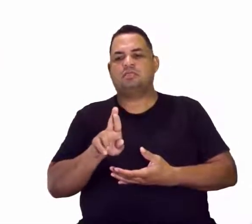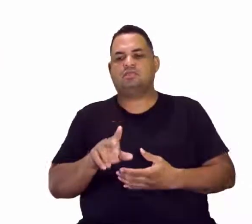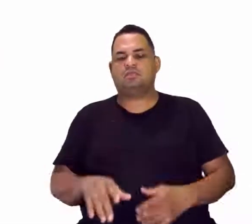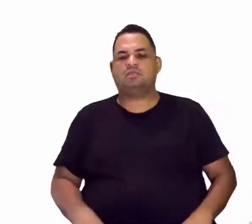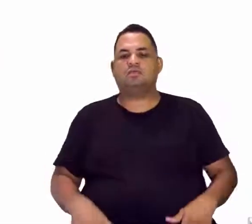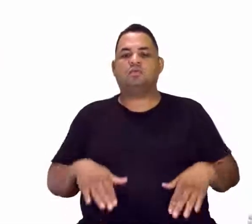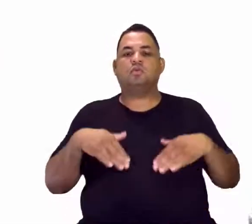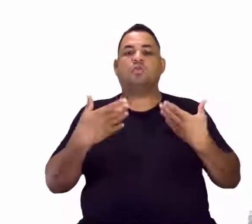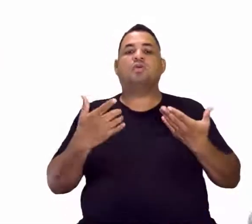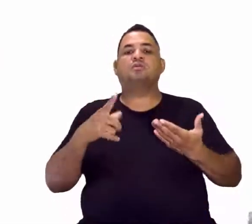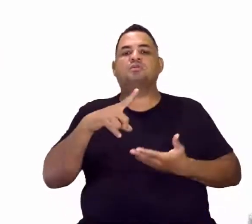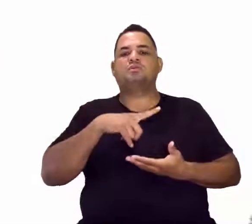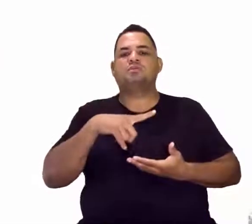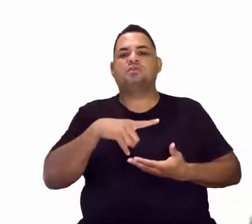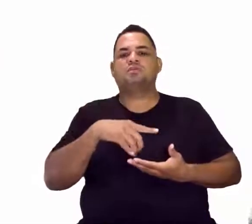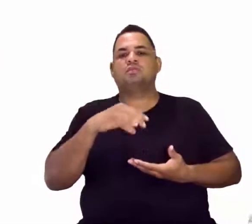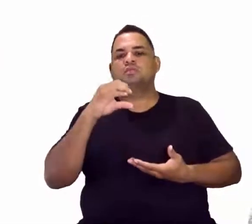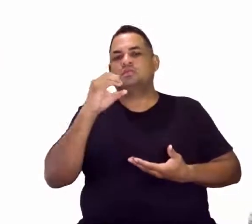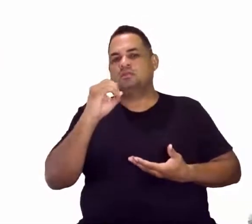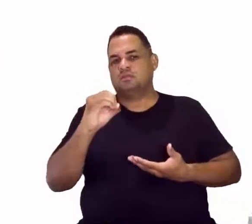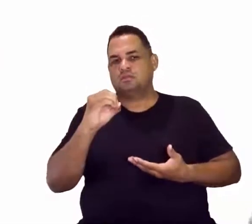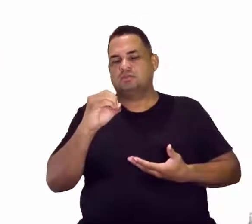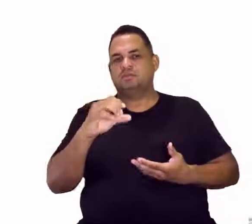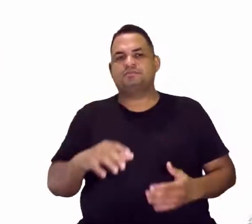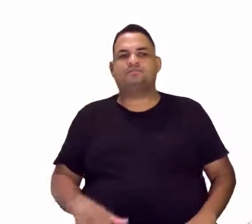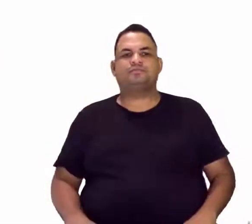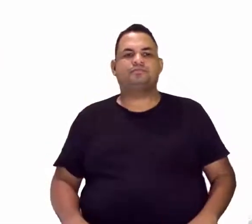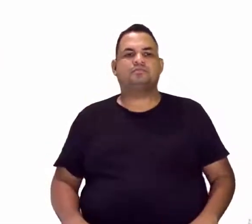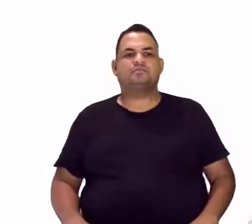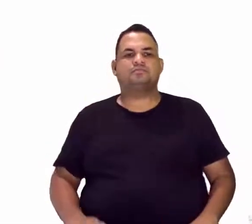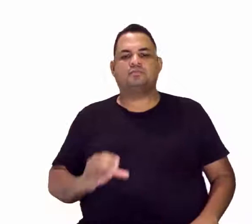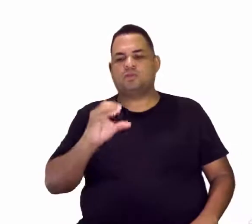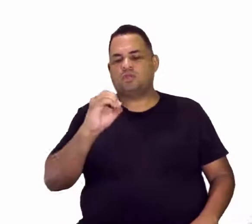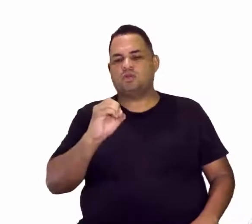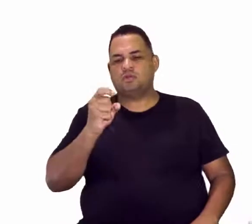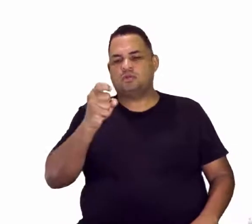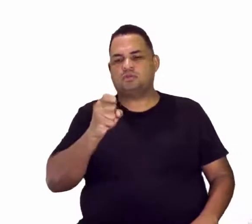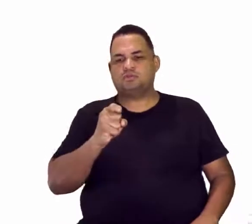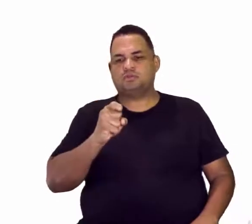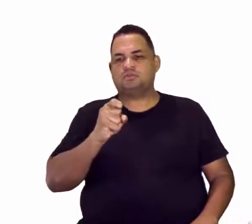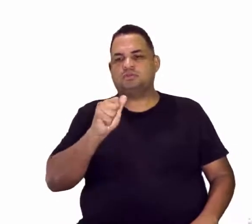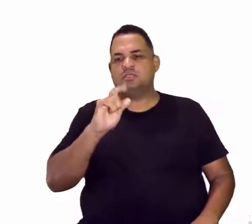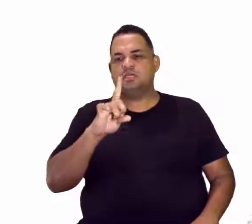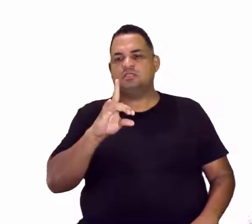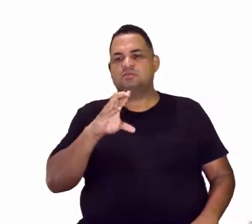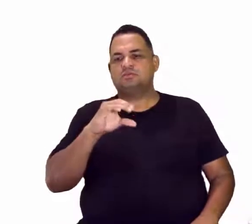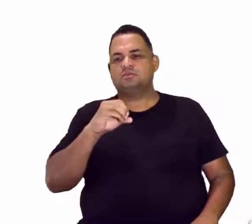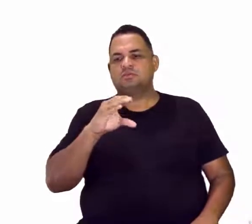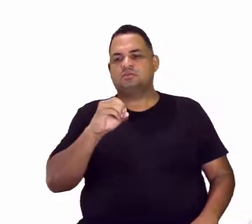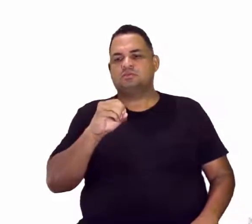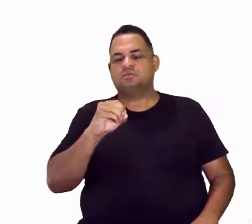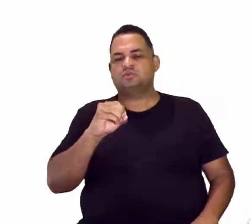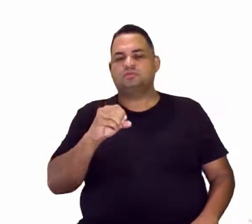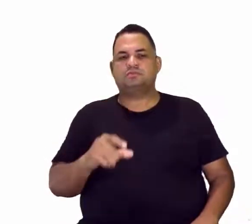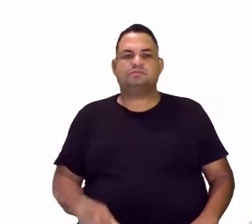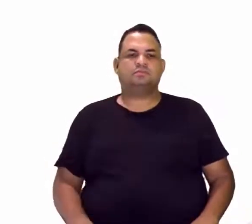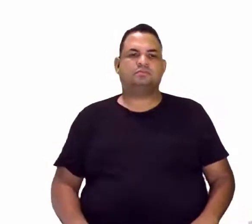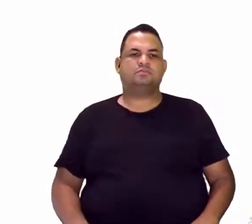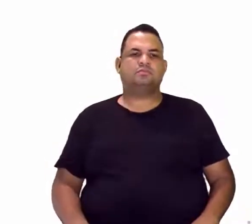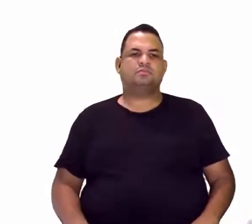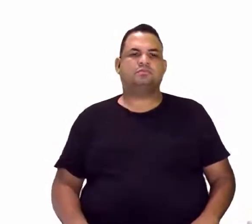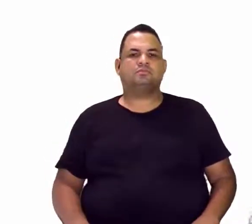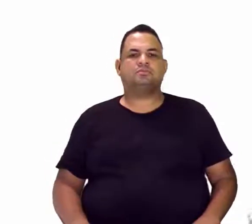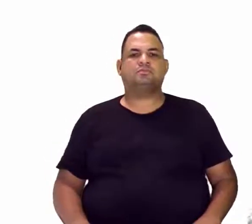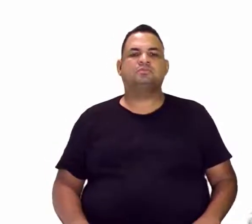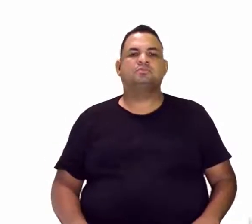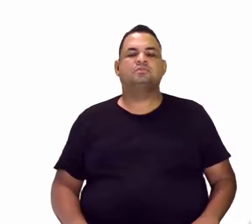tiver oxigênio, aí a gente tem os oxiácidos, tudo junto. Oxiácidos. Eles